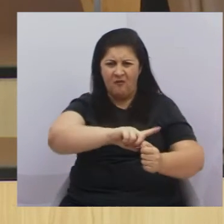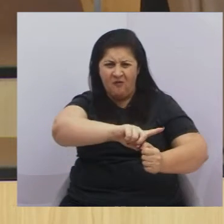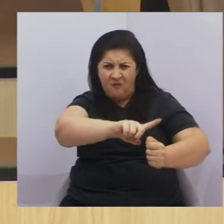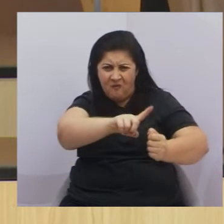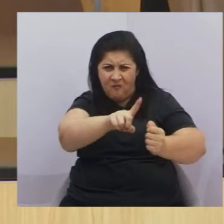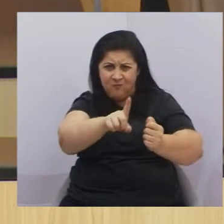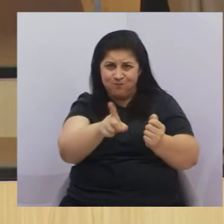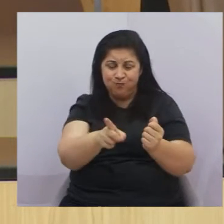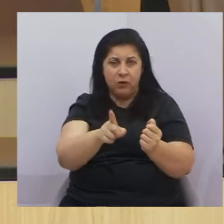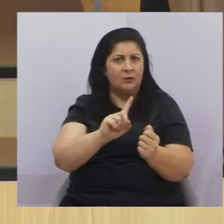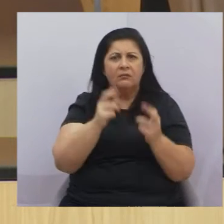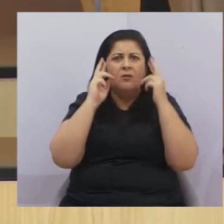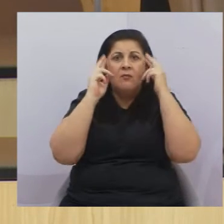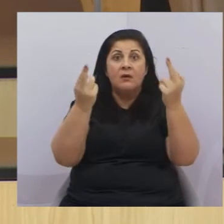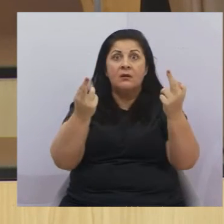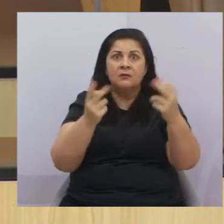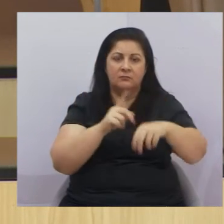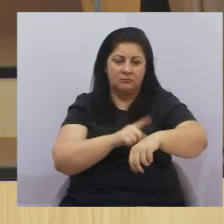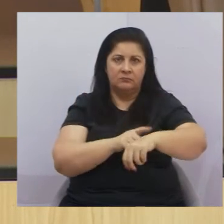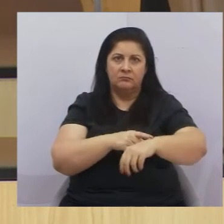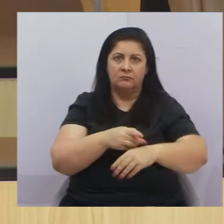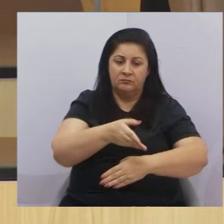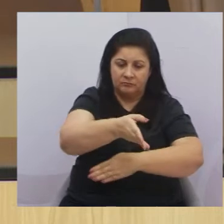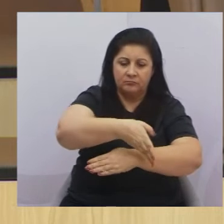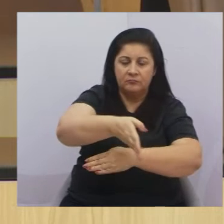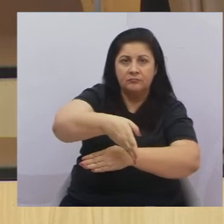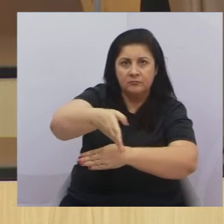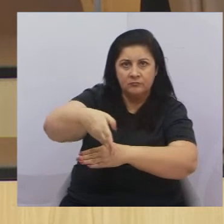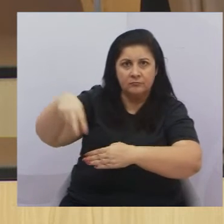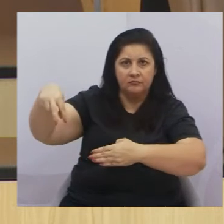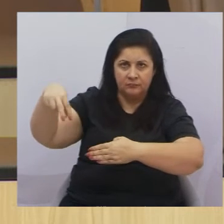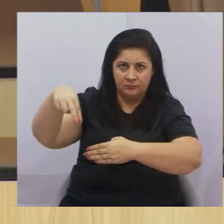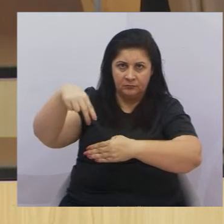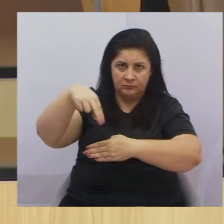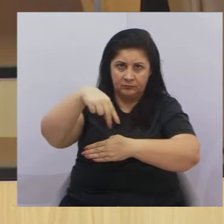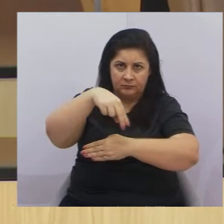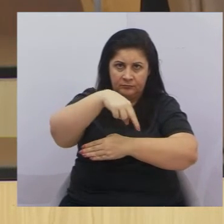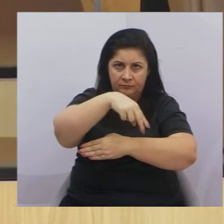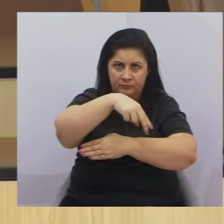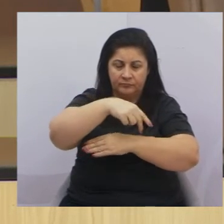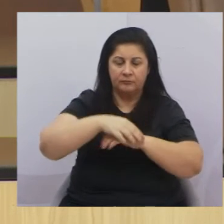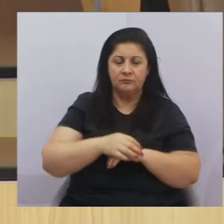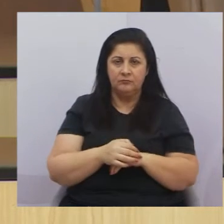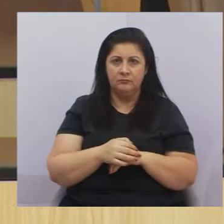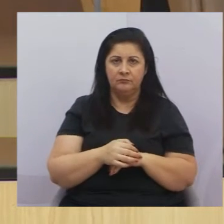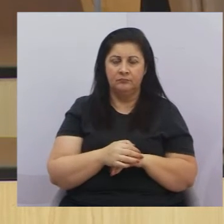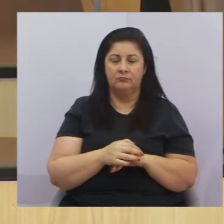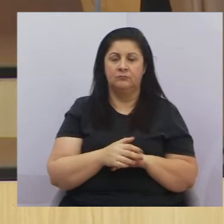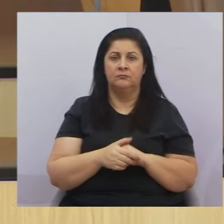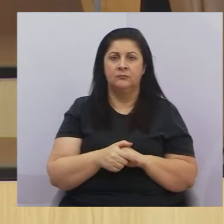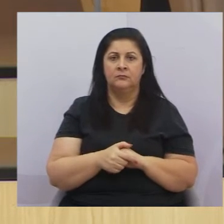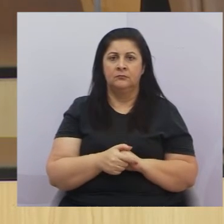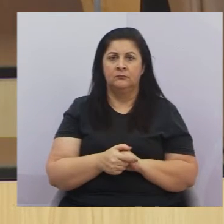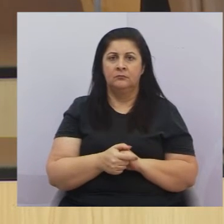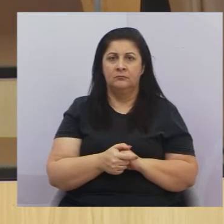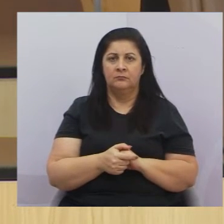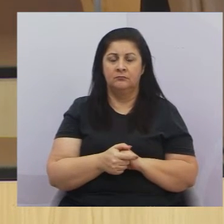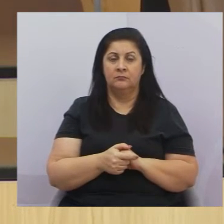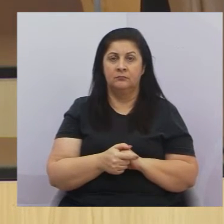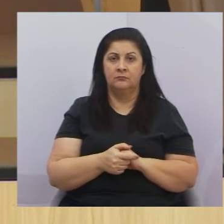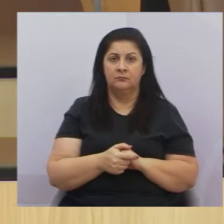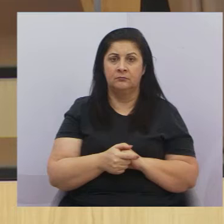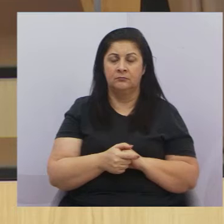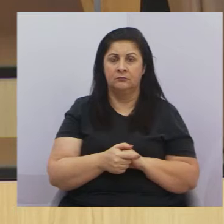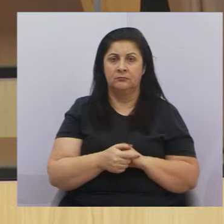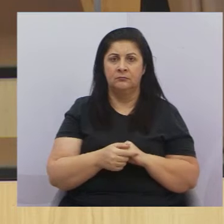respeitam as faixas para travessia e pedestre e os limites de velocidade. Considerando que,